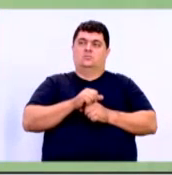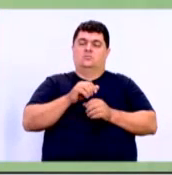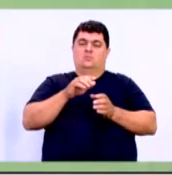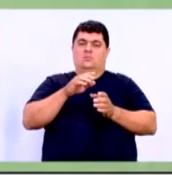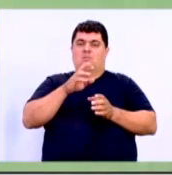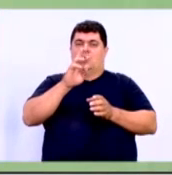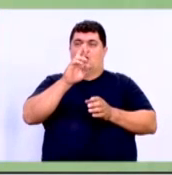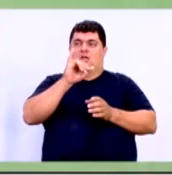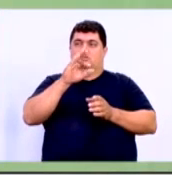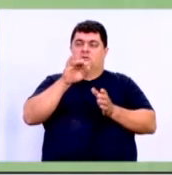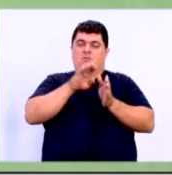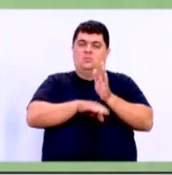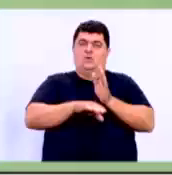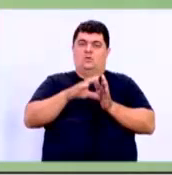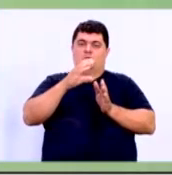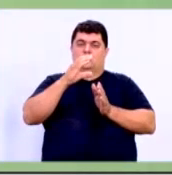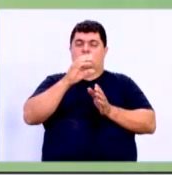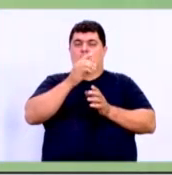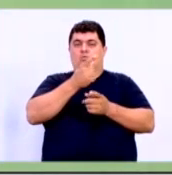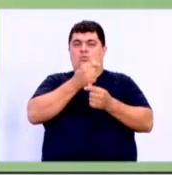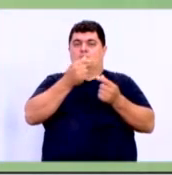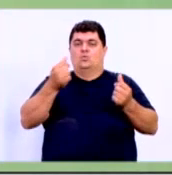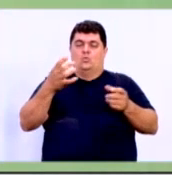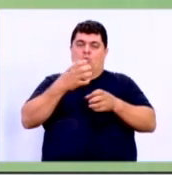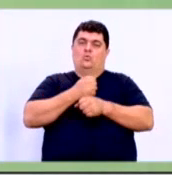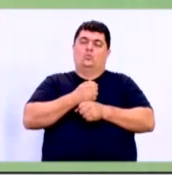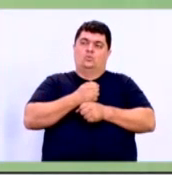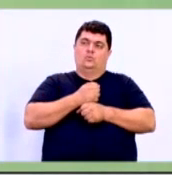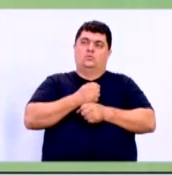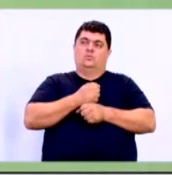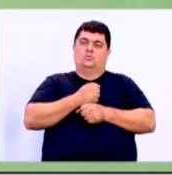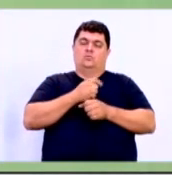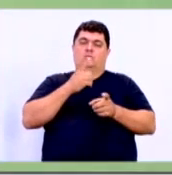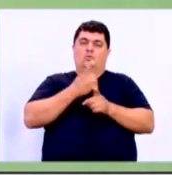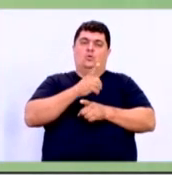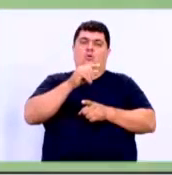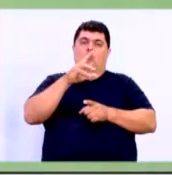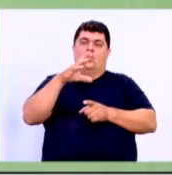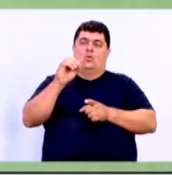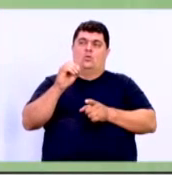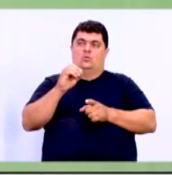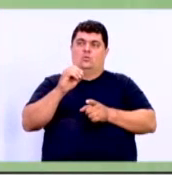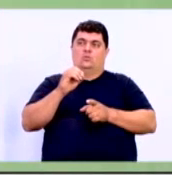menos custos, né? Achamos o lucro,